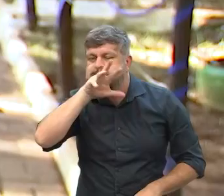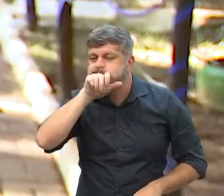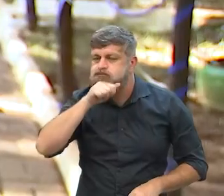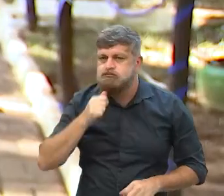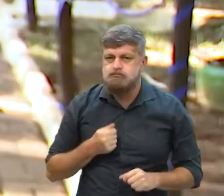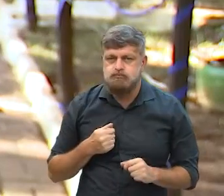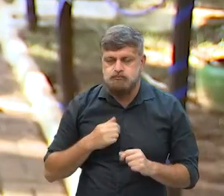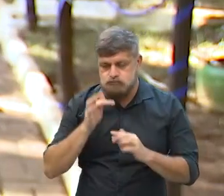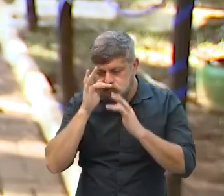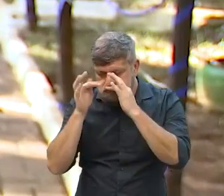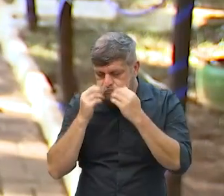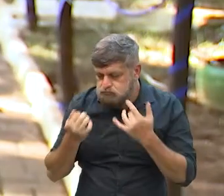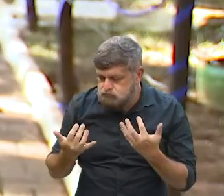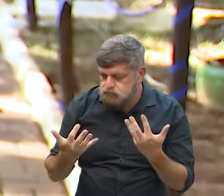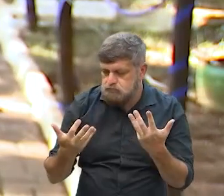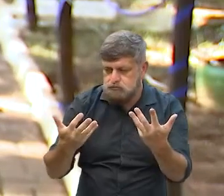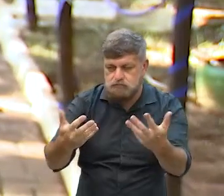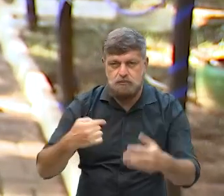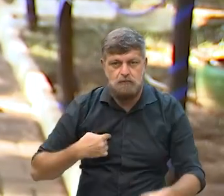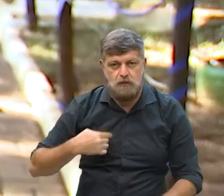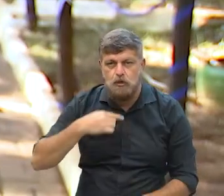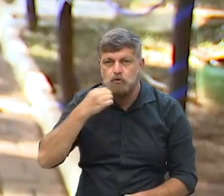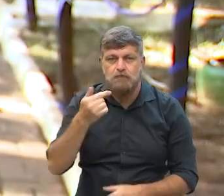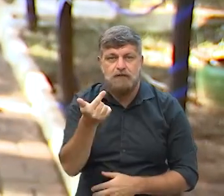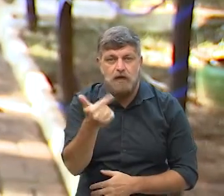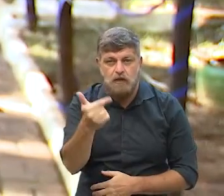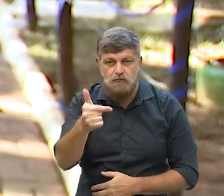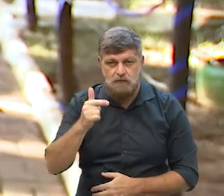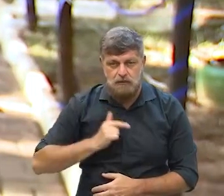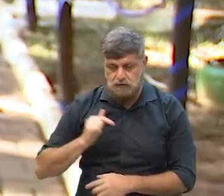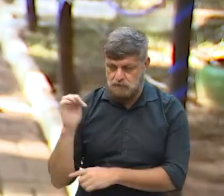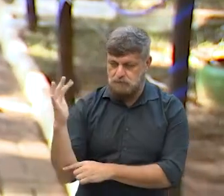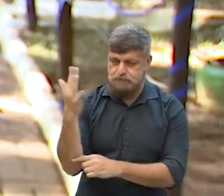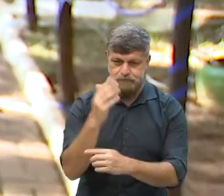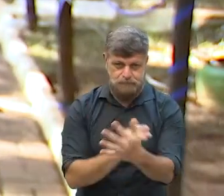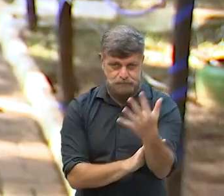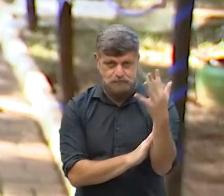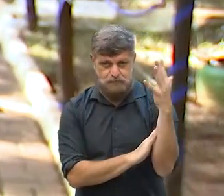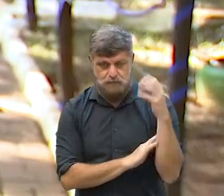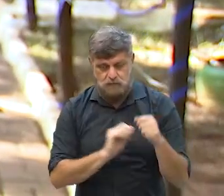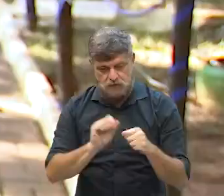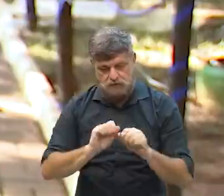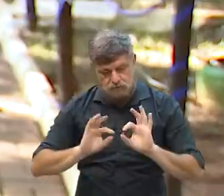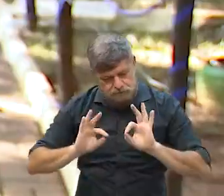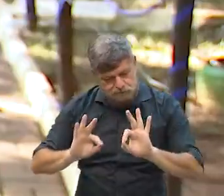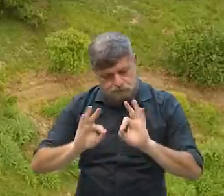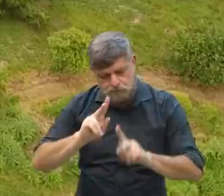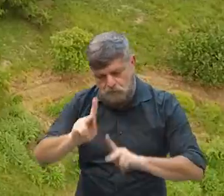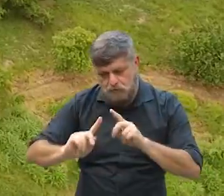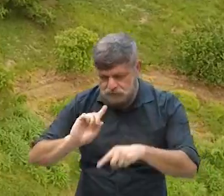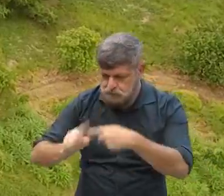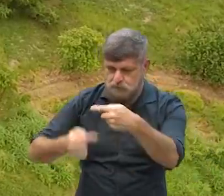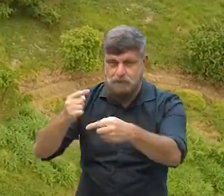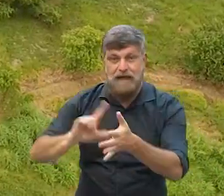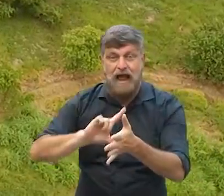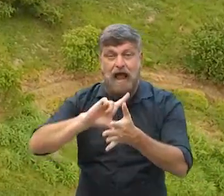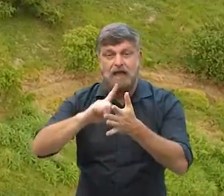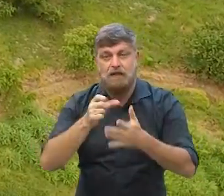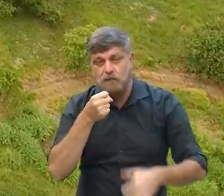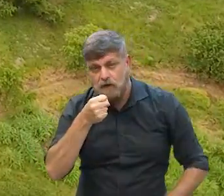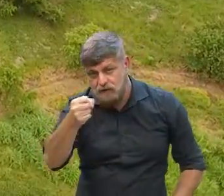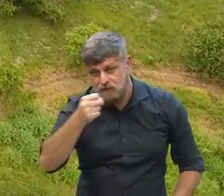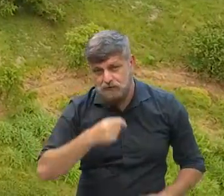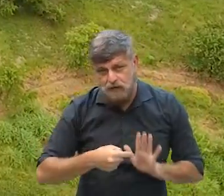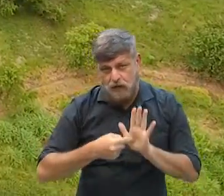com certeza, sem sombra de dúvida, a ampliação da cobertura vegetal traz sim benefício para a população. No próximo bloco,